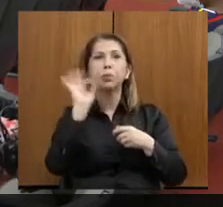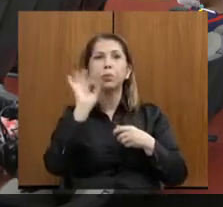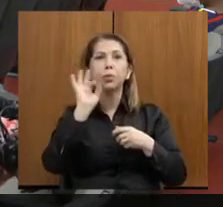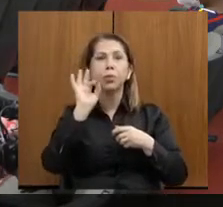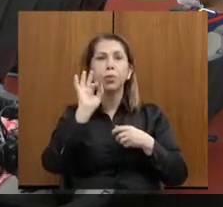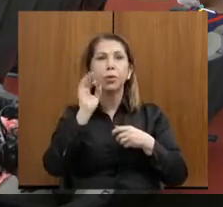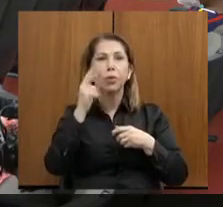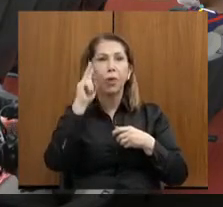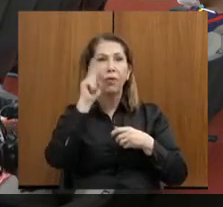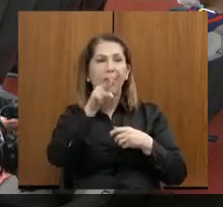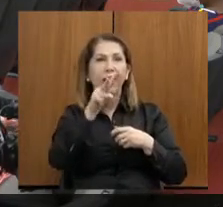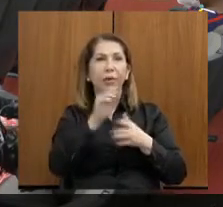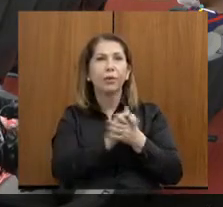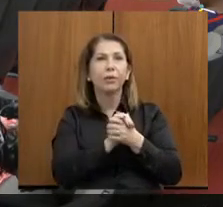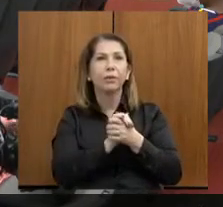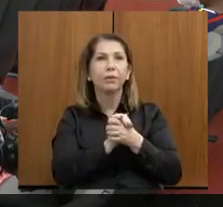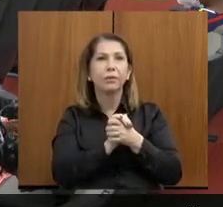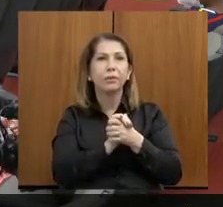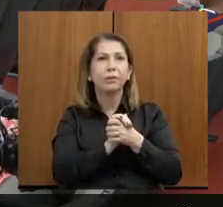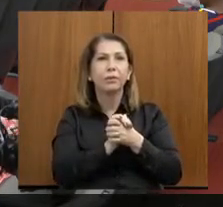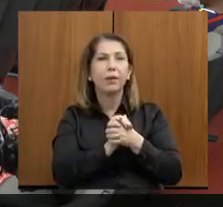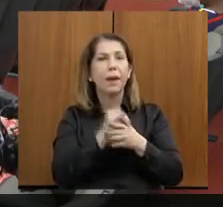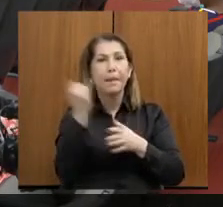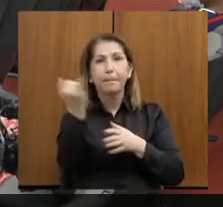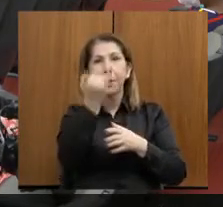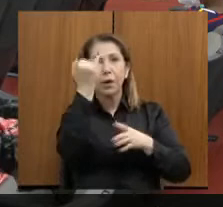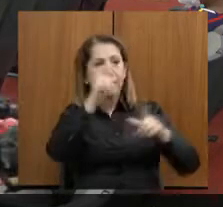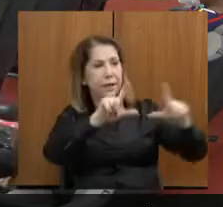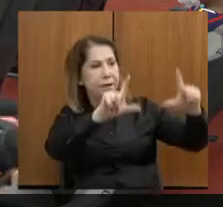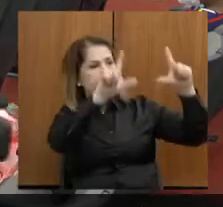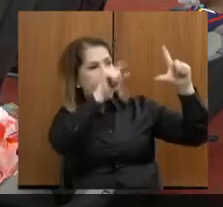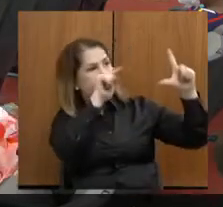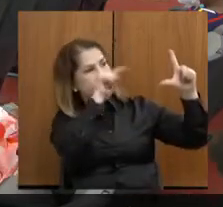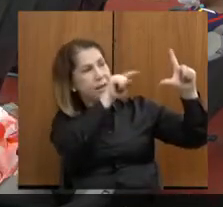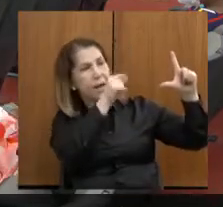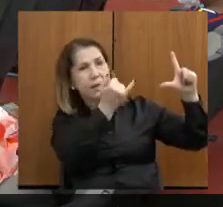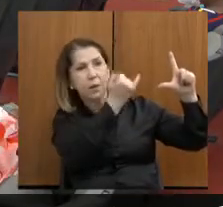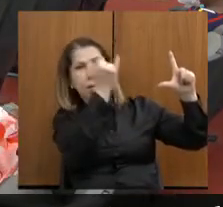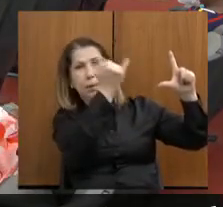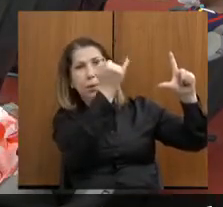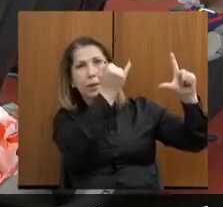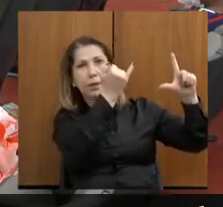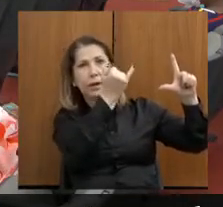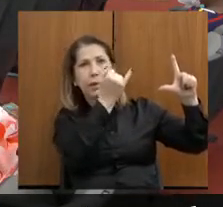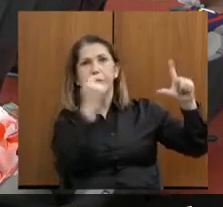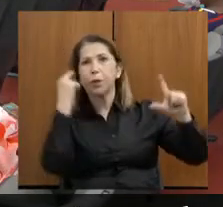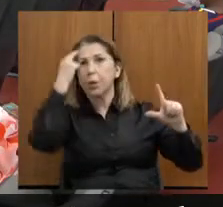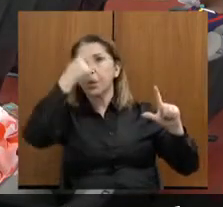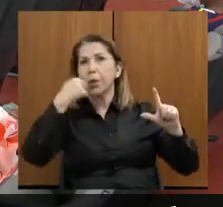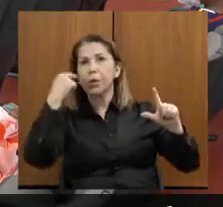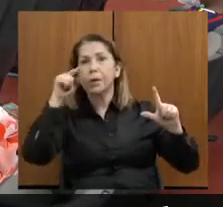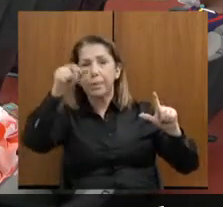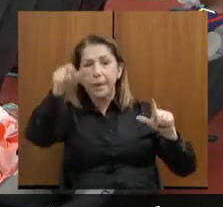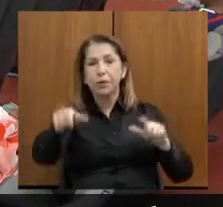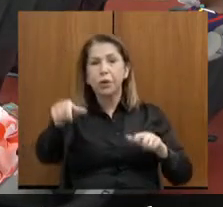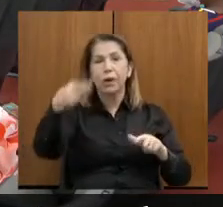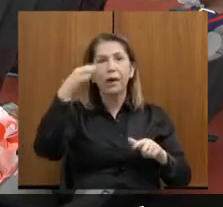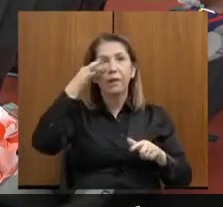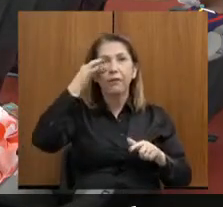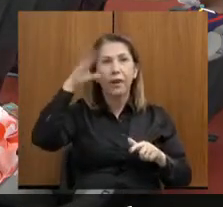apresentação podendo ele não ficam apresentação é importante até para prender a atenção de quem tá aqui ao vivo